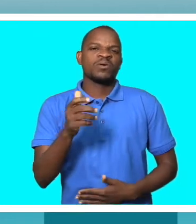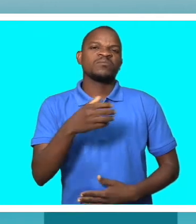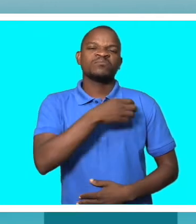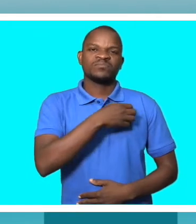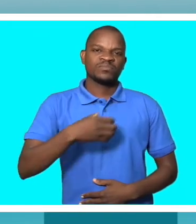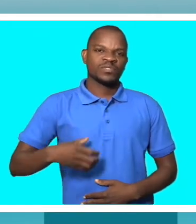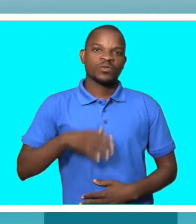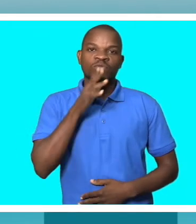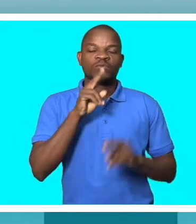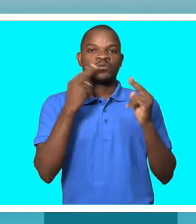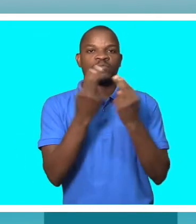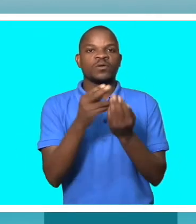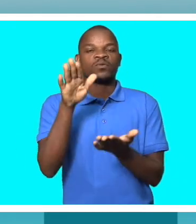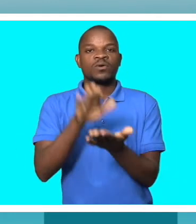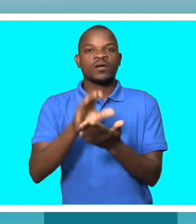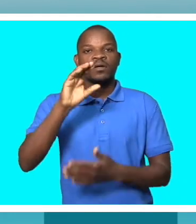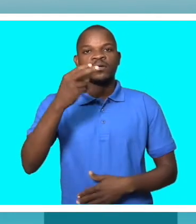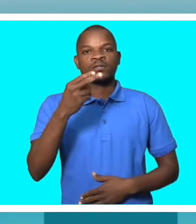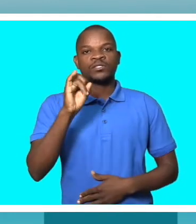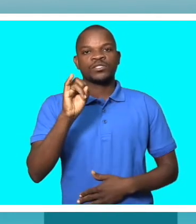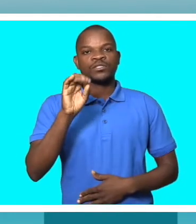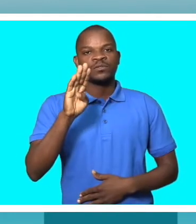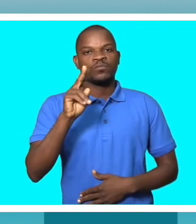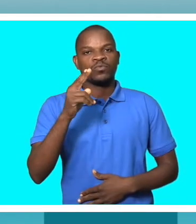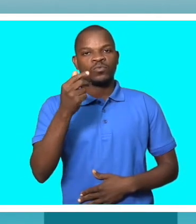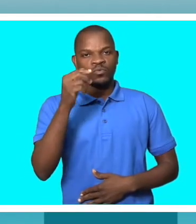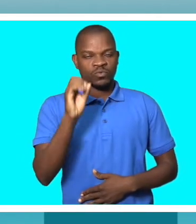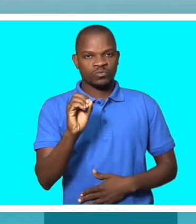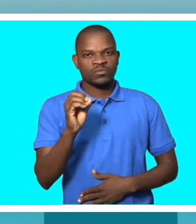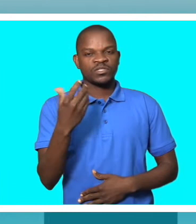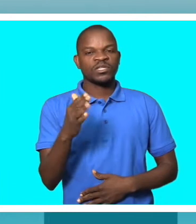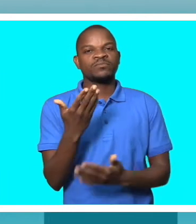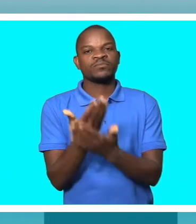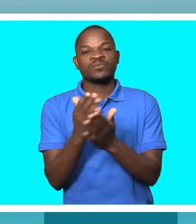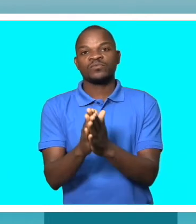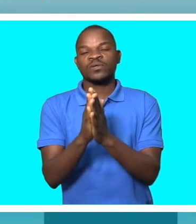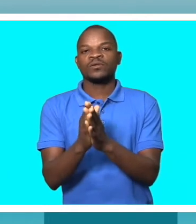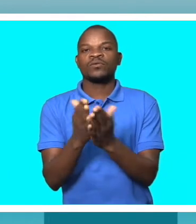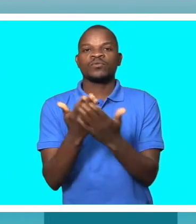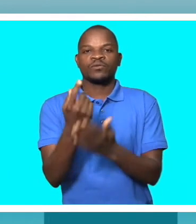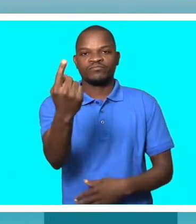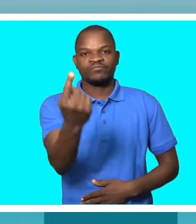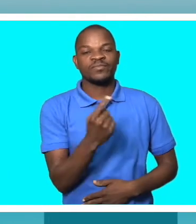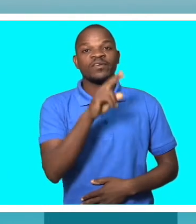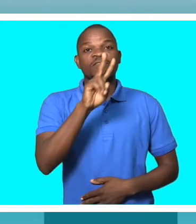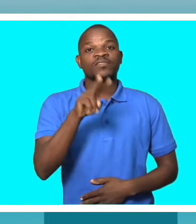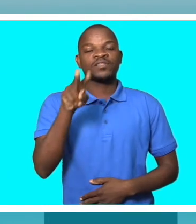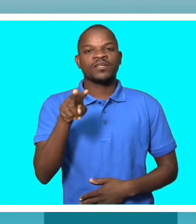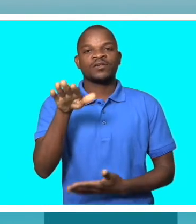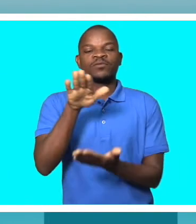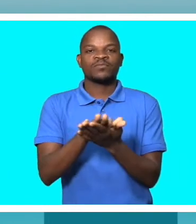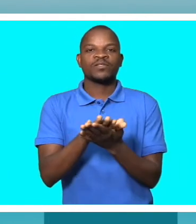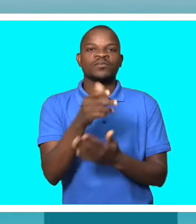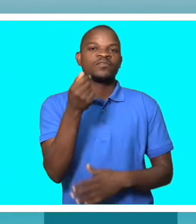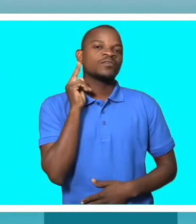Presidente, a sua presença e ter concedido, aceitado o nosso convite, visitar a TV Sur também, estarmos aqui para saber